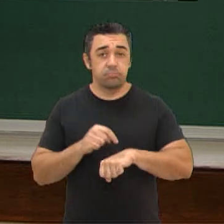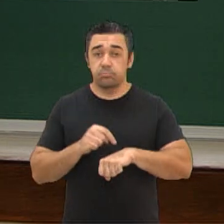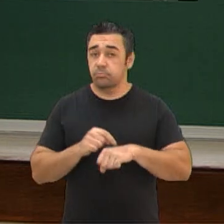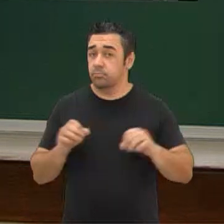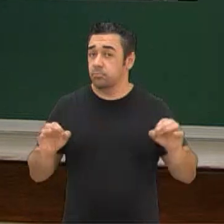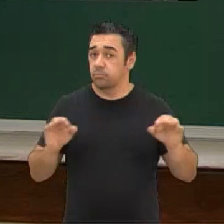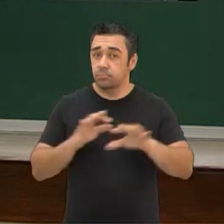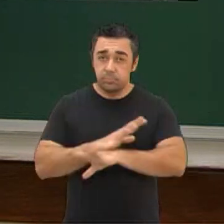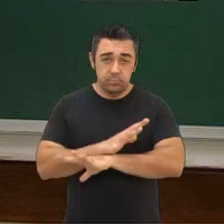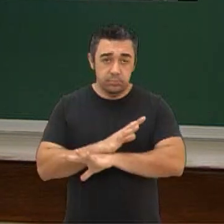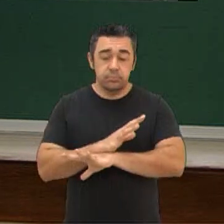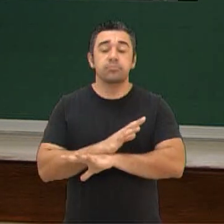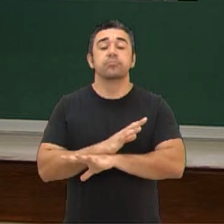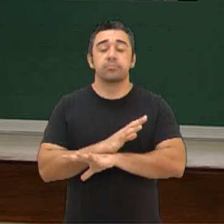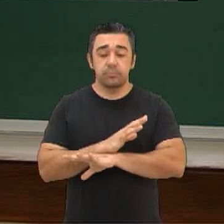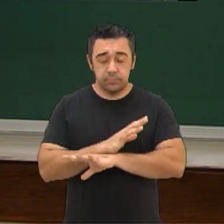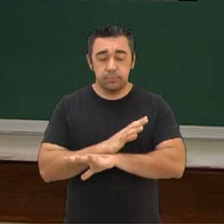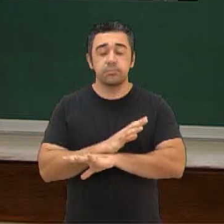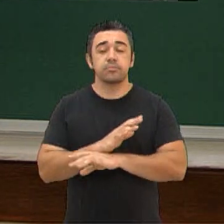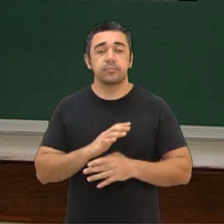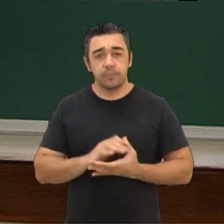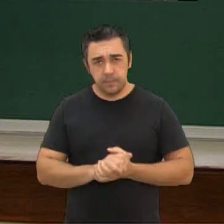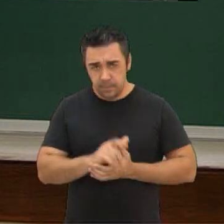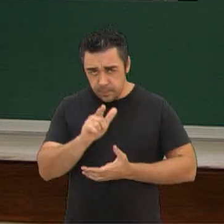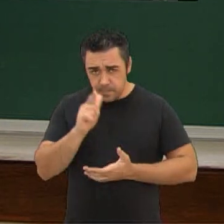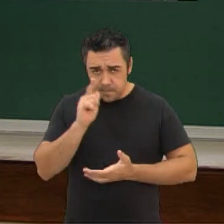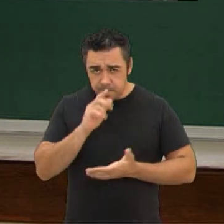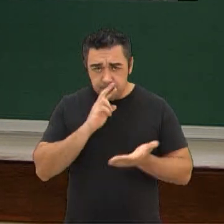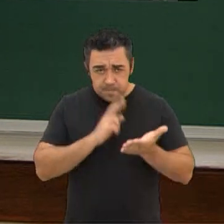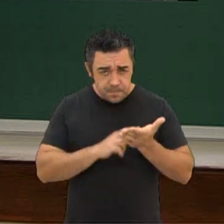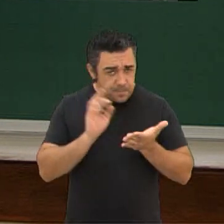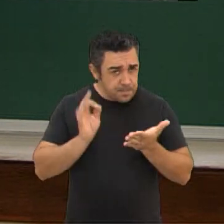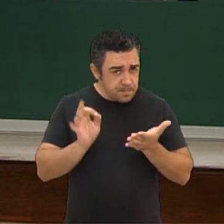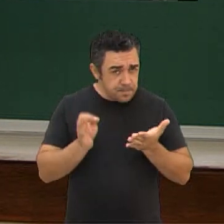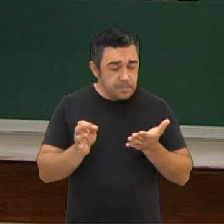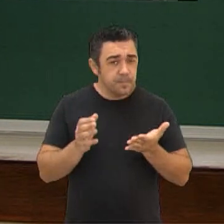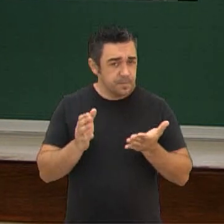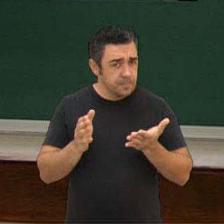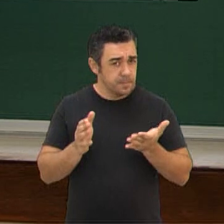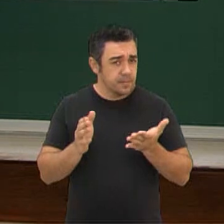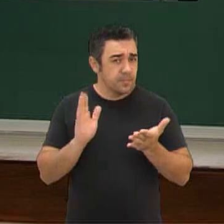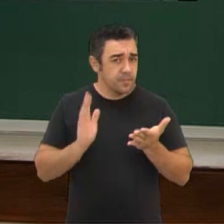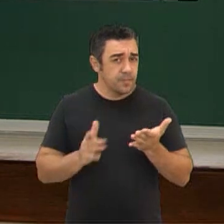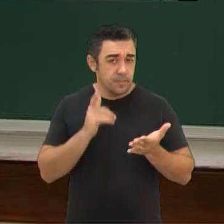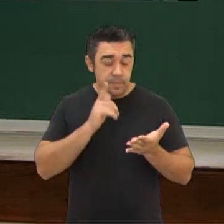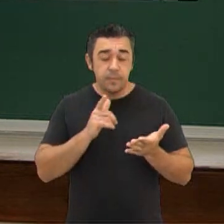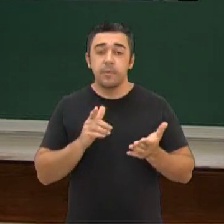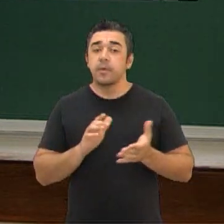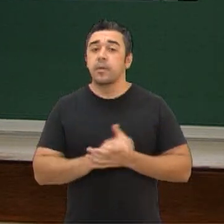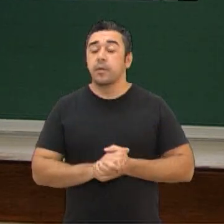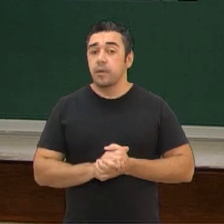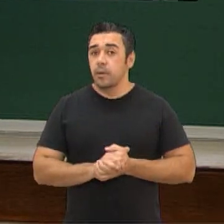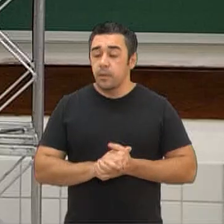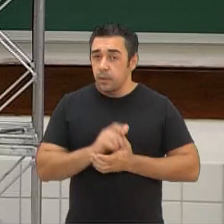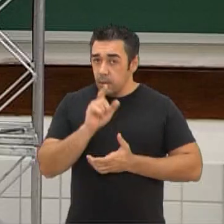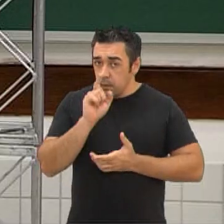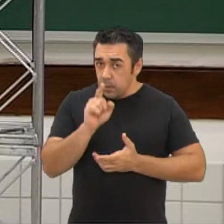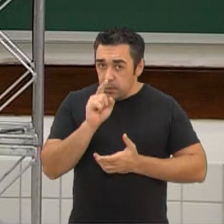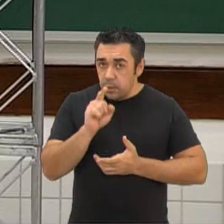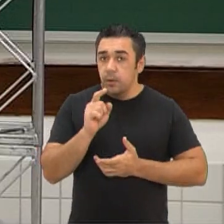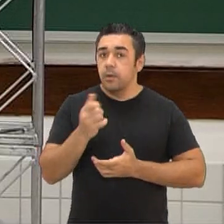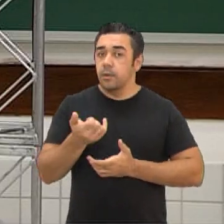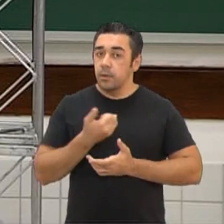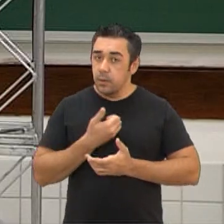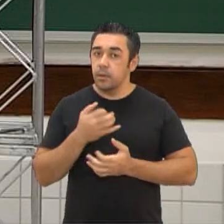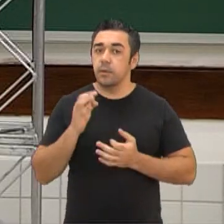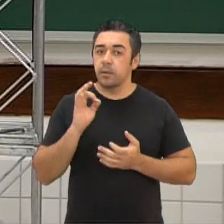Tempo esgotado, senhoras e senhores. Conseguiu fazer aí? Jura pra mim? Mesmo? Gente, não fale